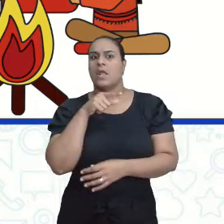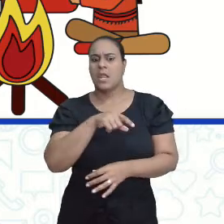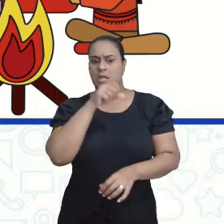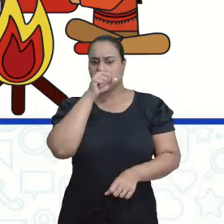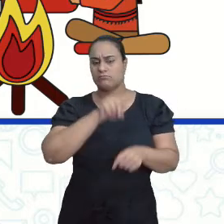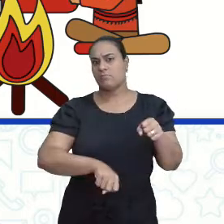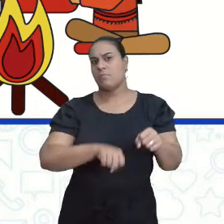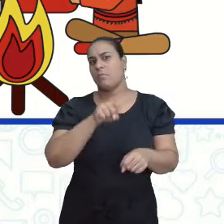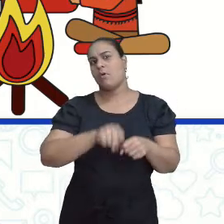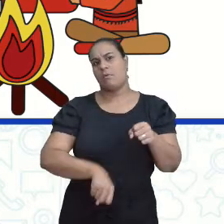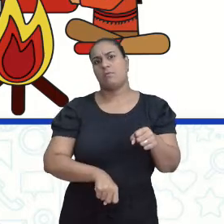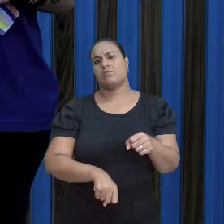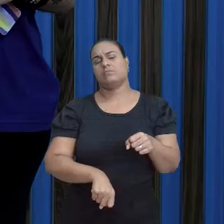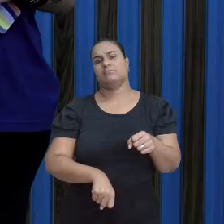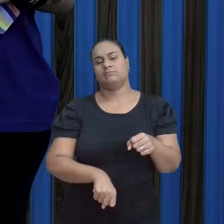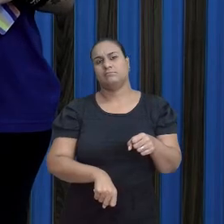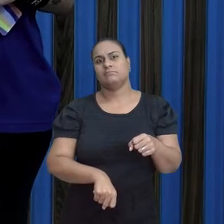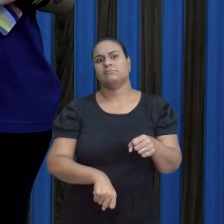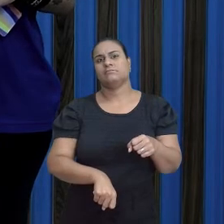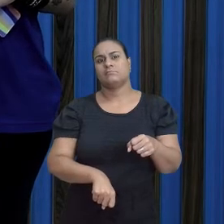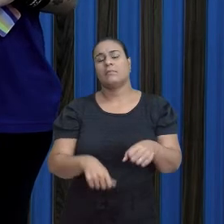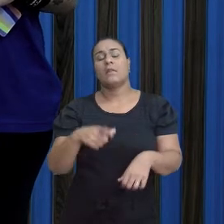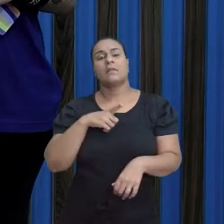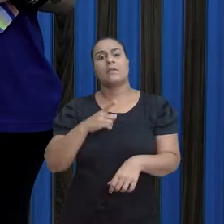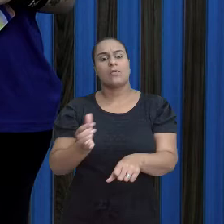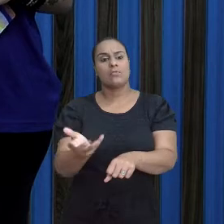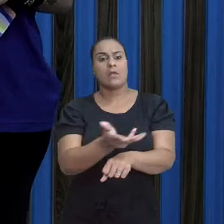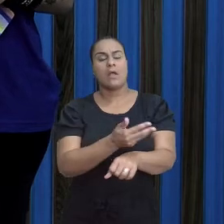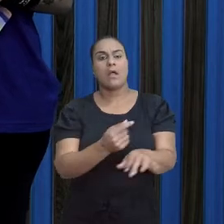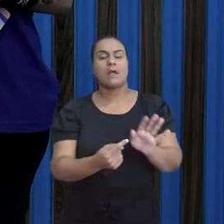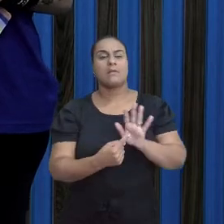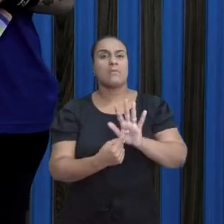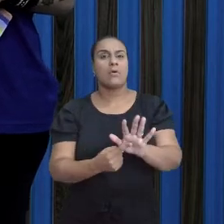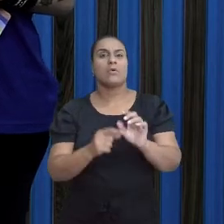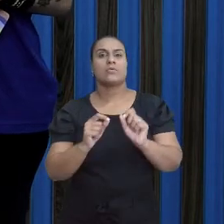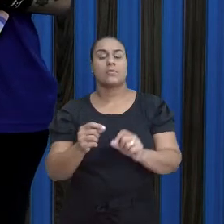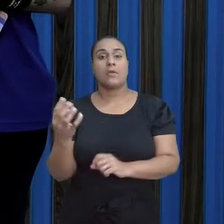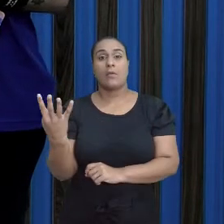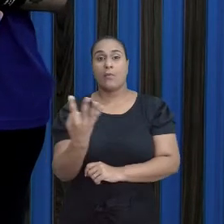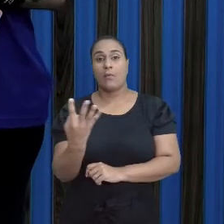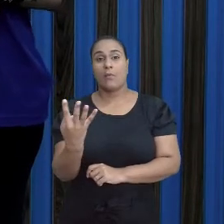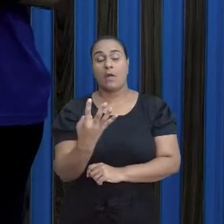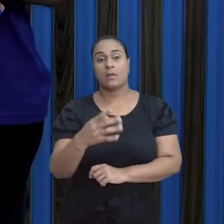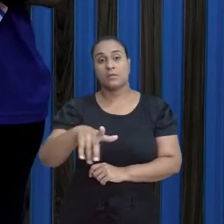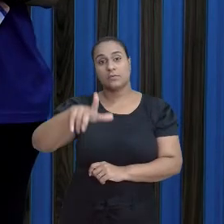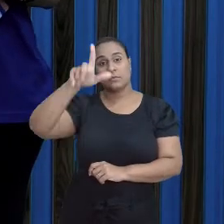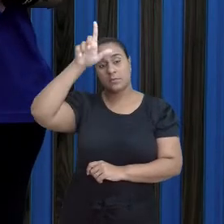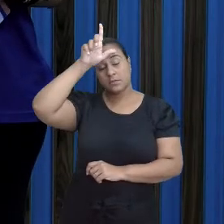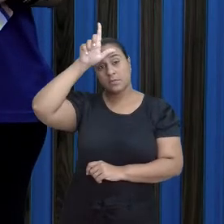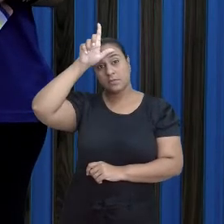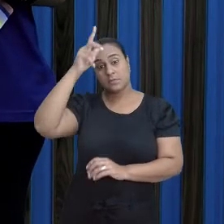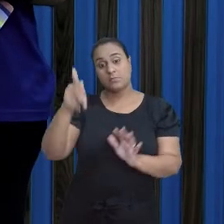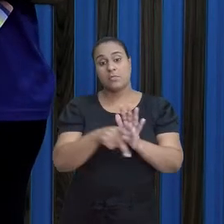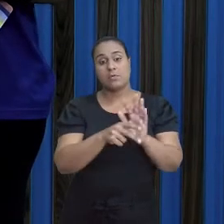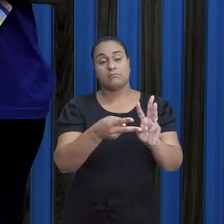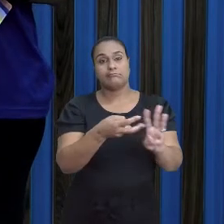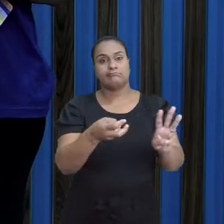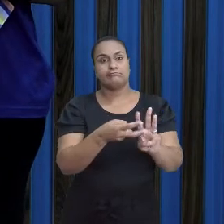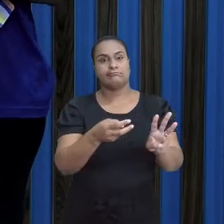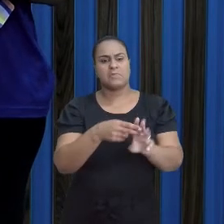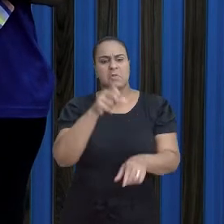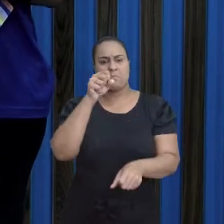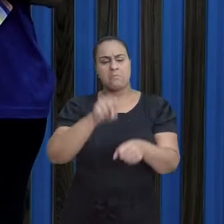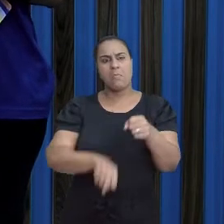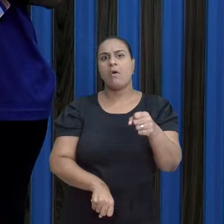mortos. Há relatos, né, há dados que 4 líderes indígenas, né, são mortos por mês.